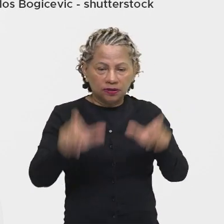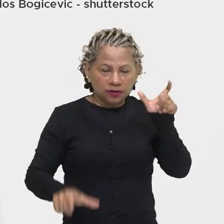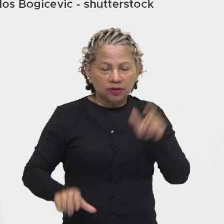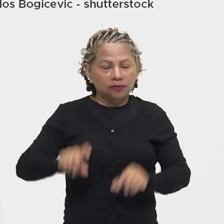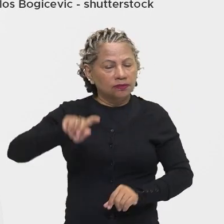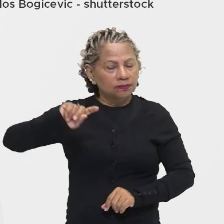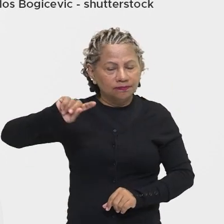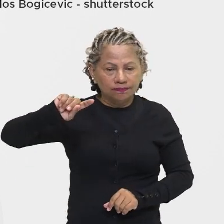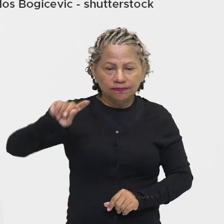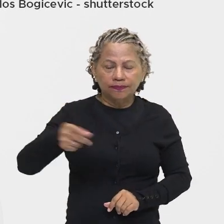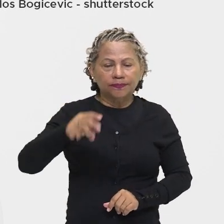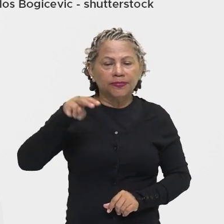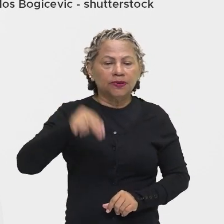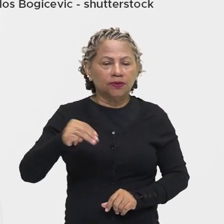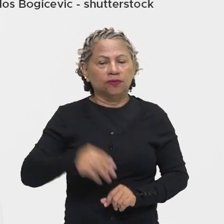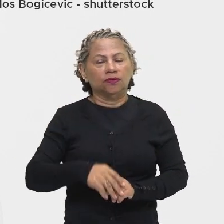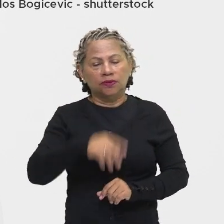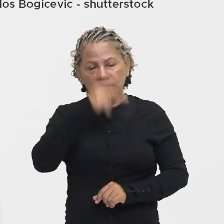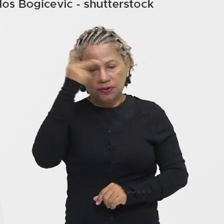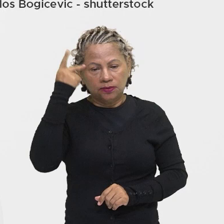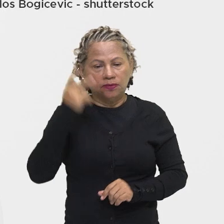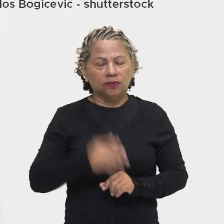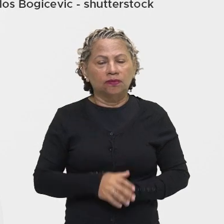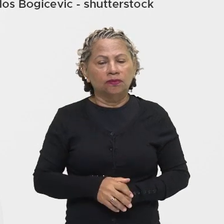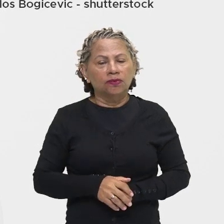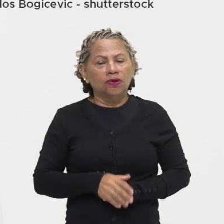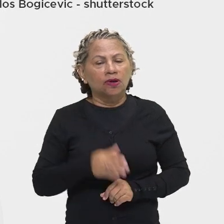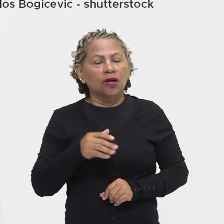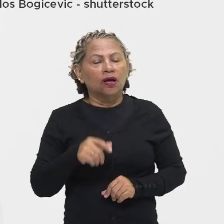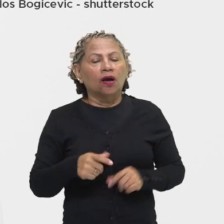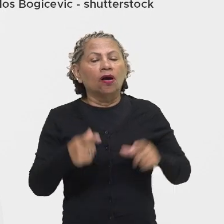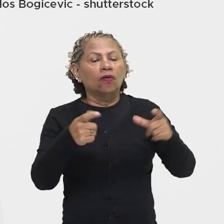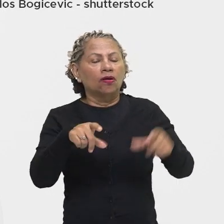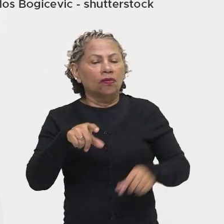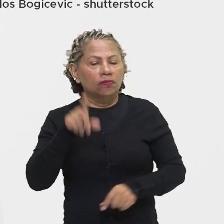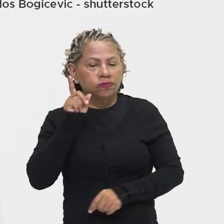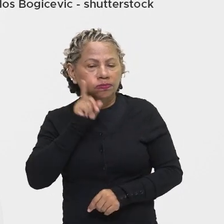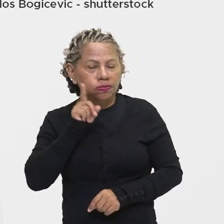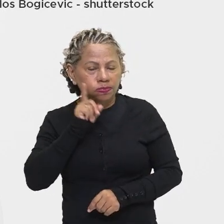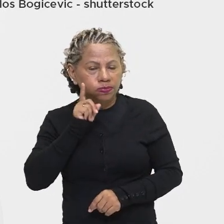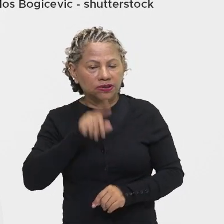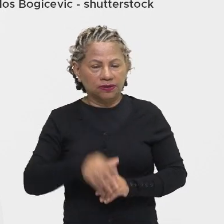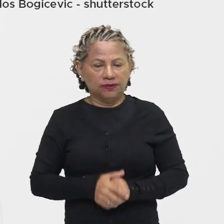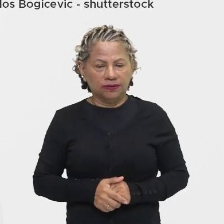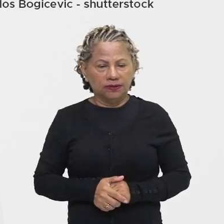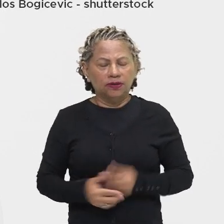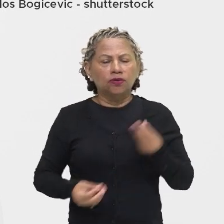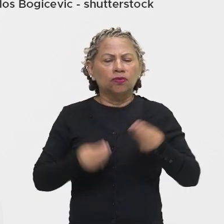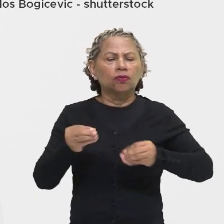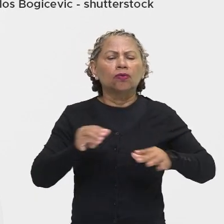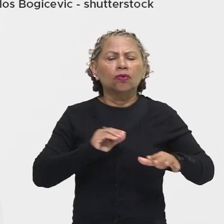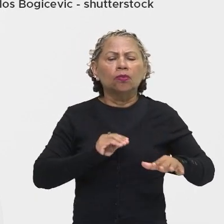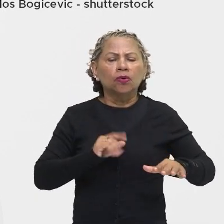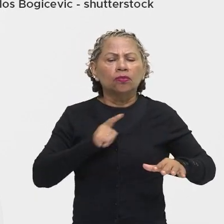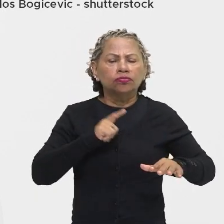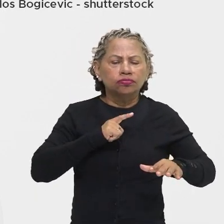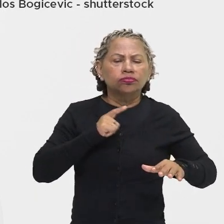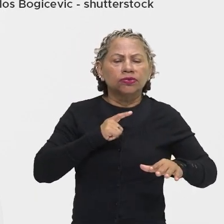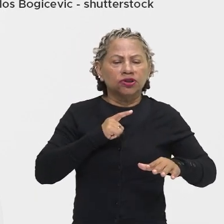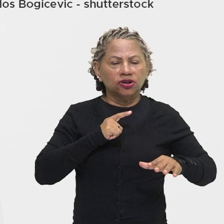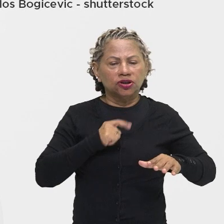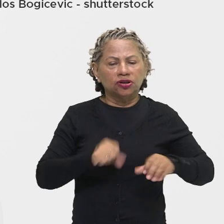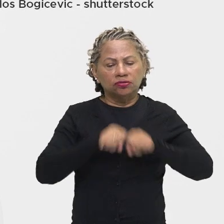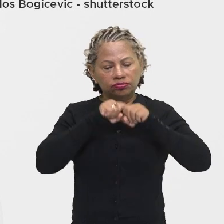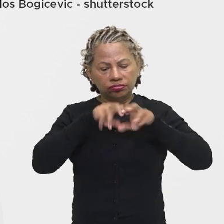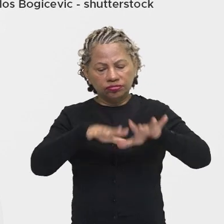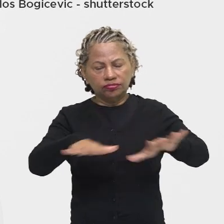A ideia era funcionar como as redes sociais funcionam hoje, vendendo informações